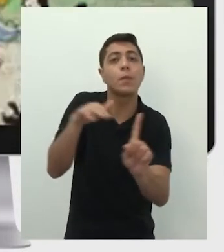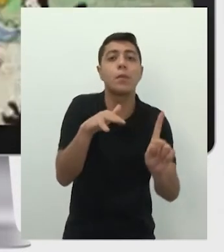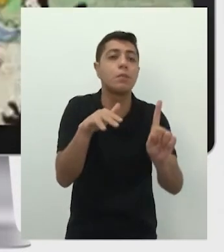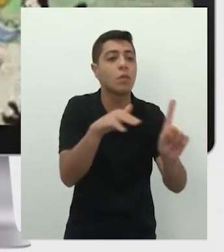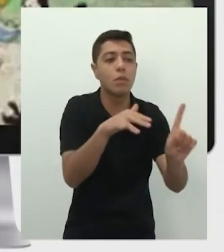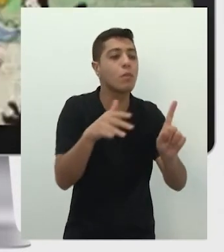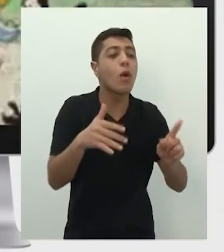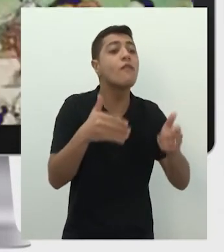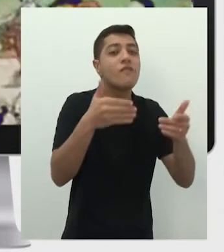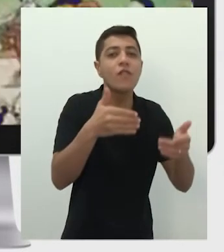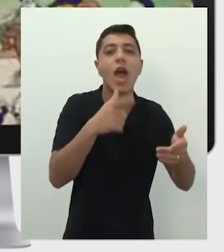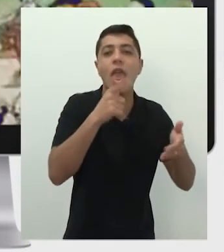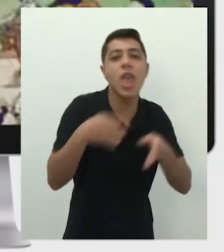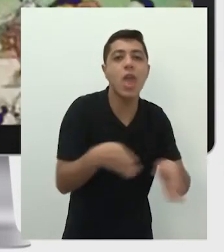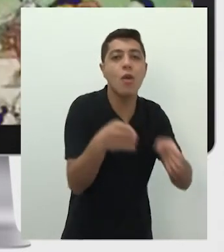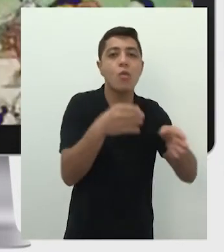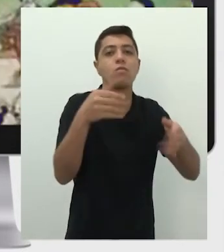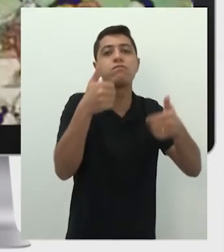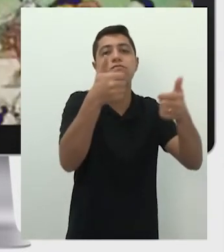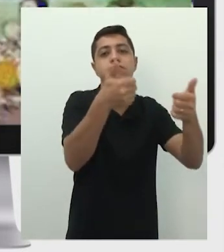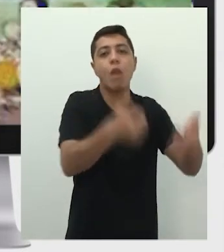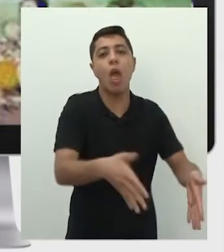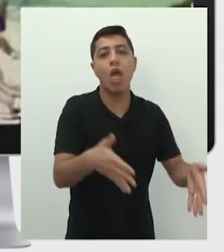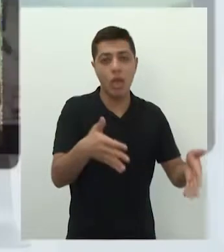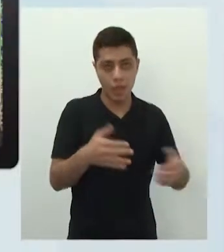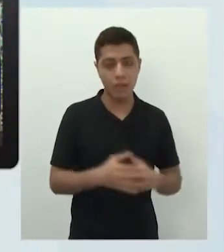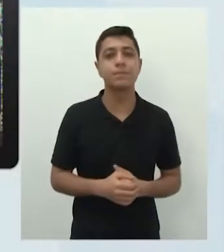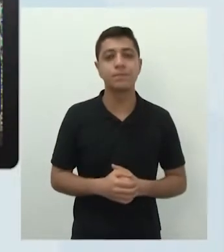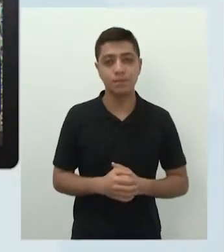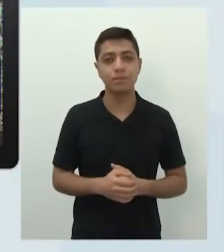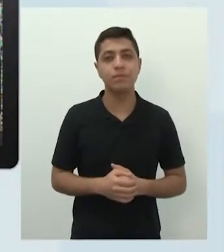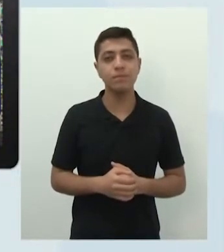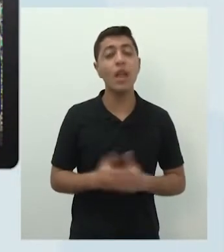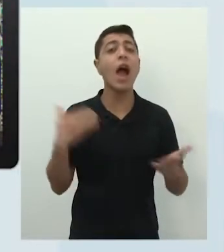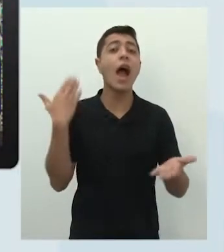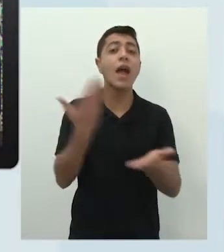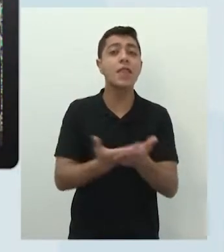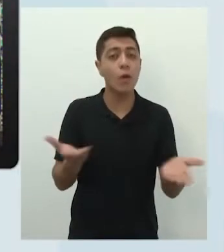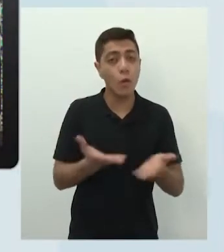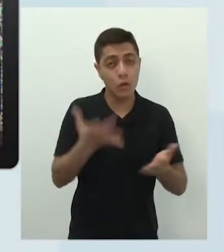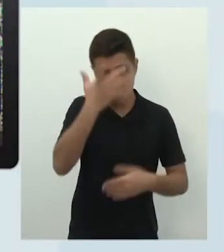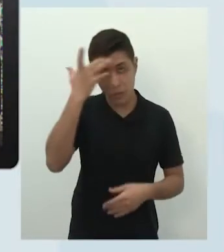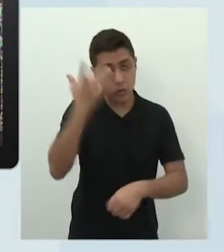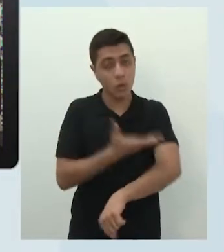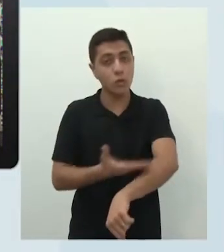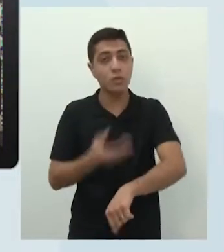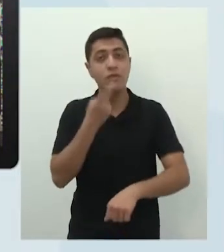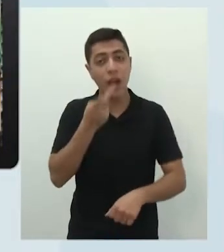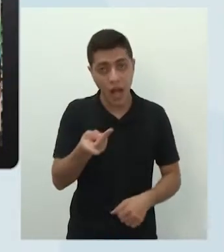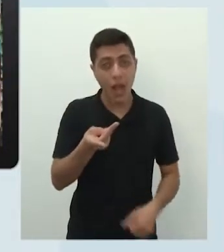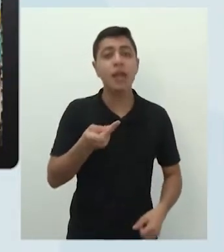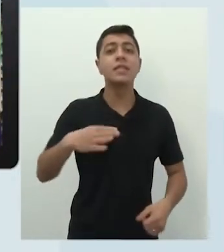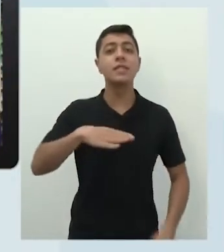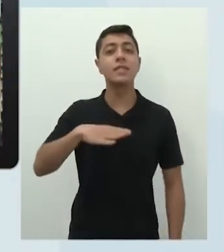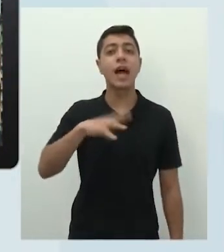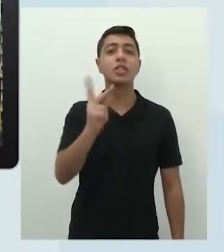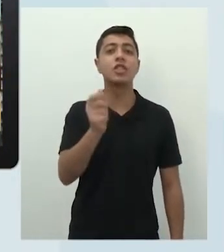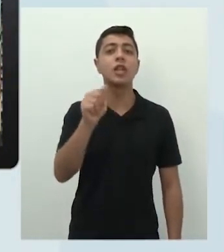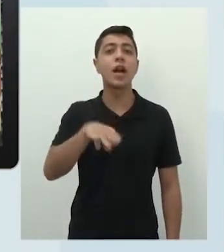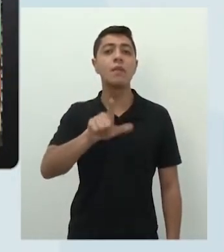pacata, Hamelin é uma cidade quieta, porque não tem mais ratinho, mas também agora não tem mais